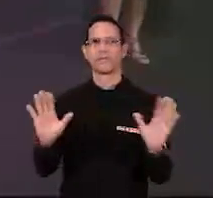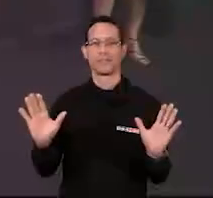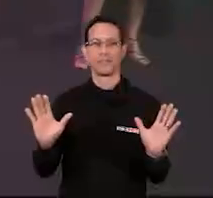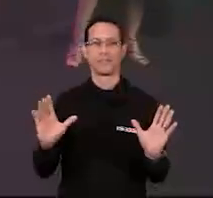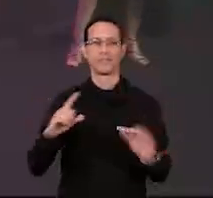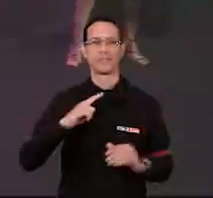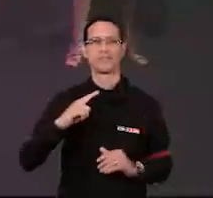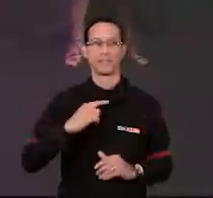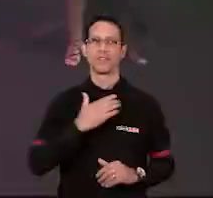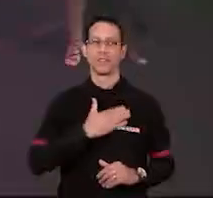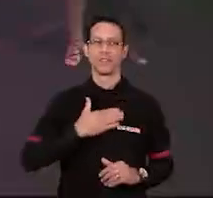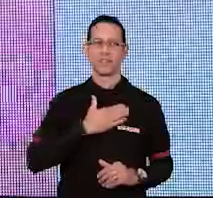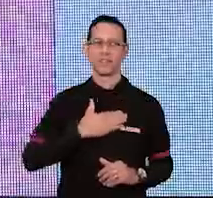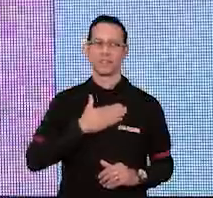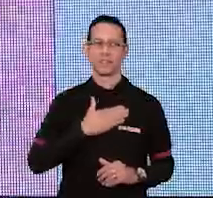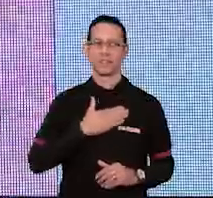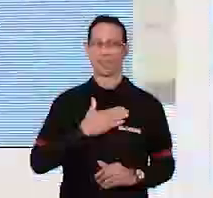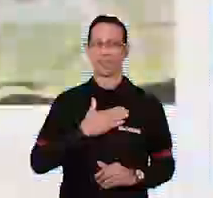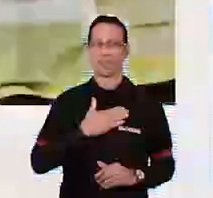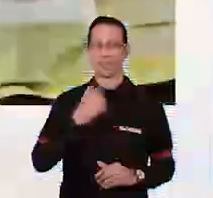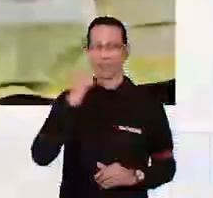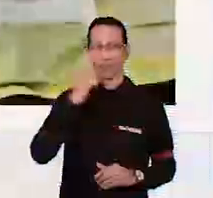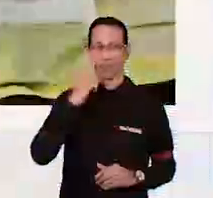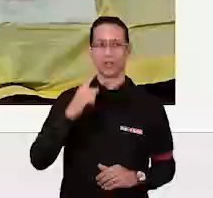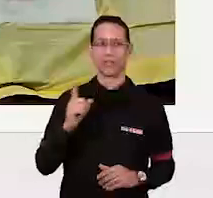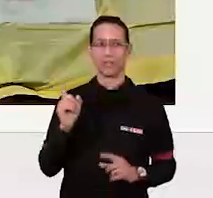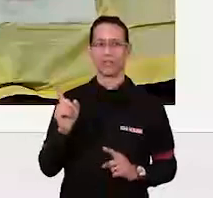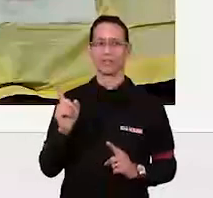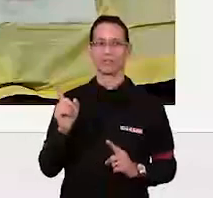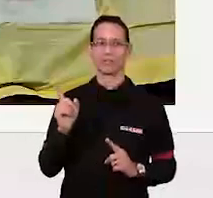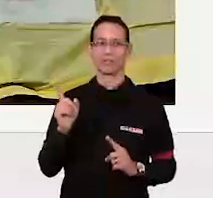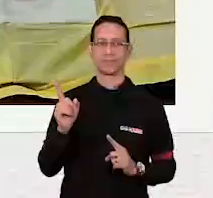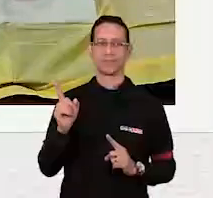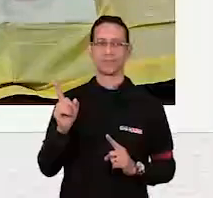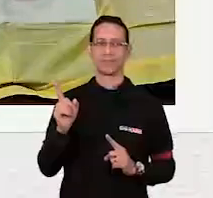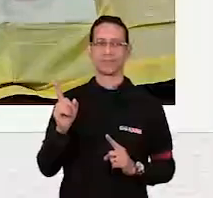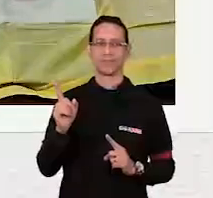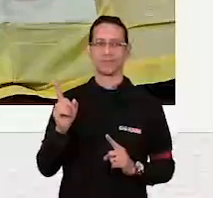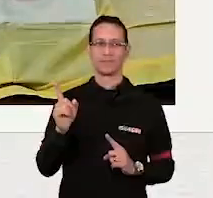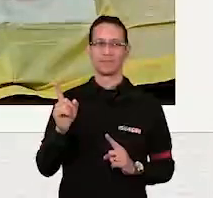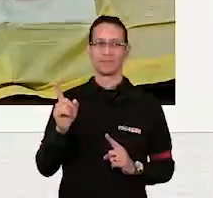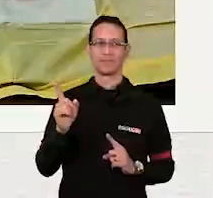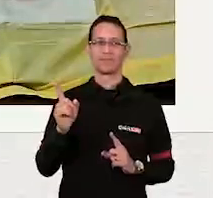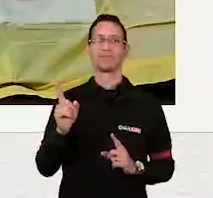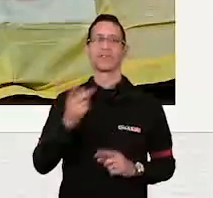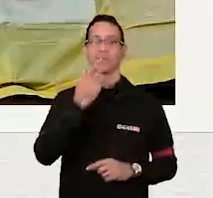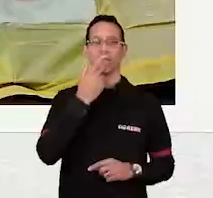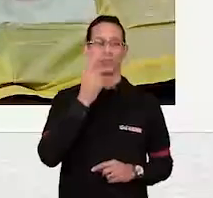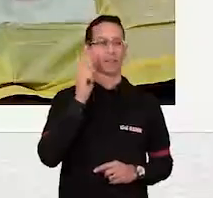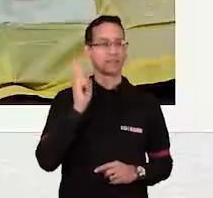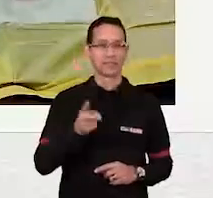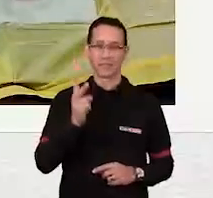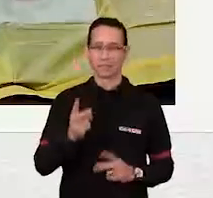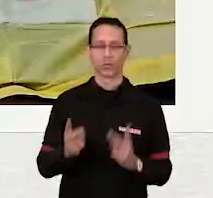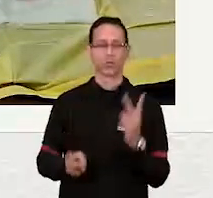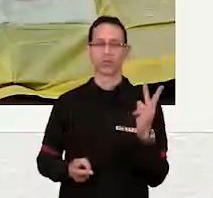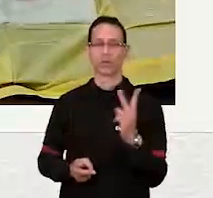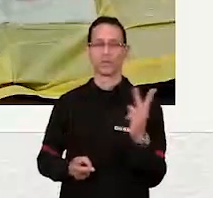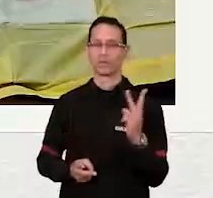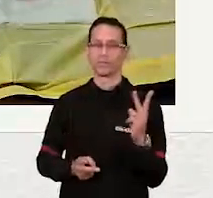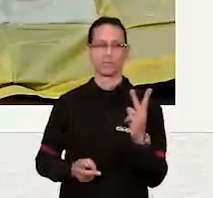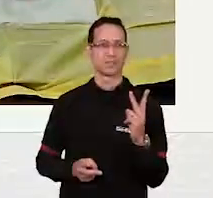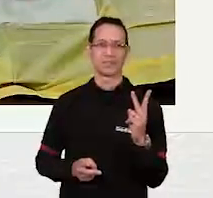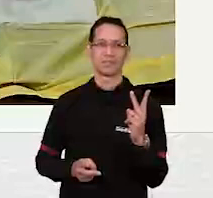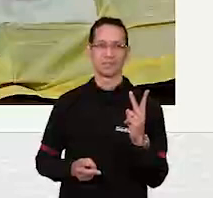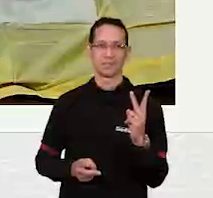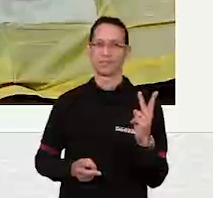Mas é assim, pug e bulldog francês. O que eu falo sempre é, os dois